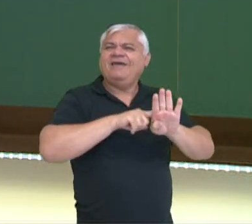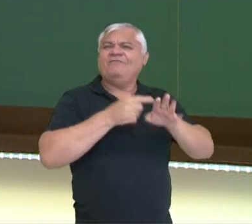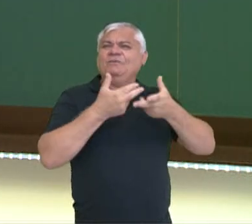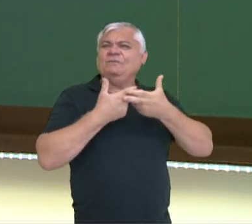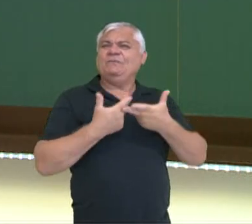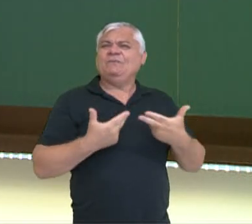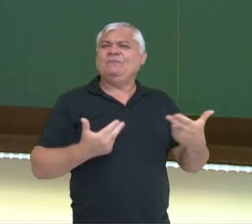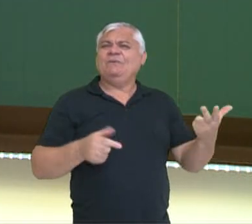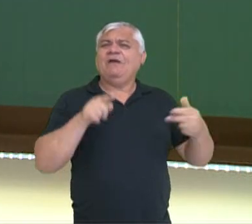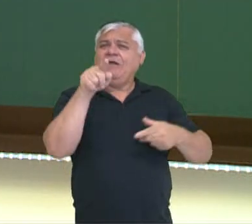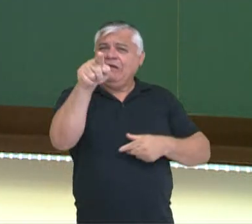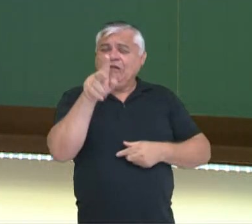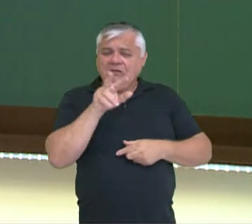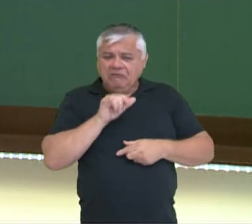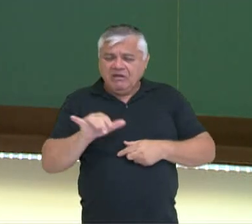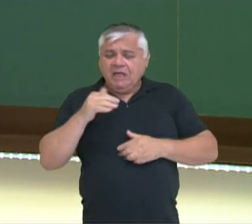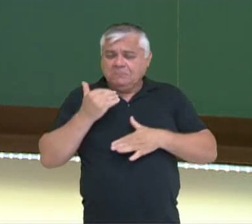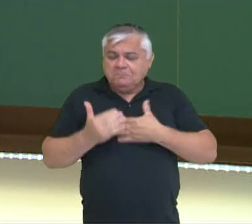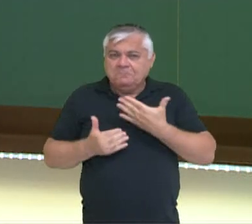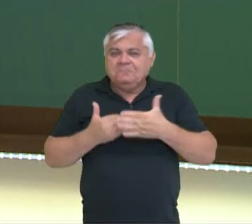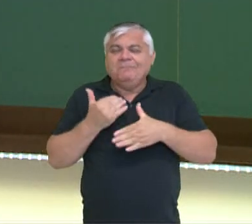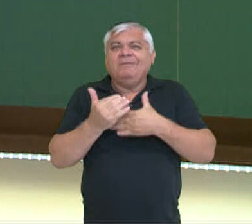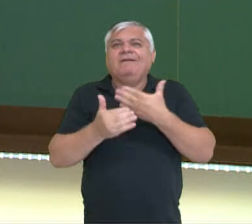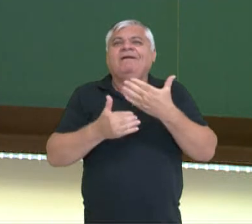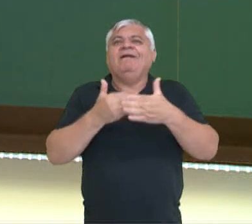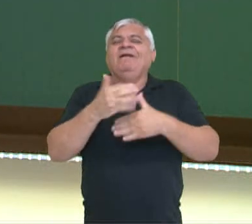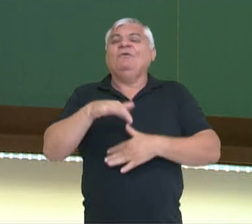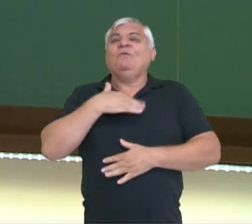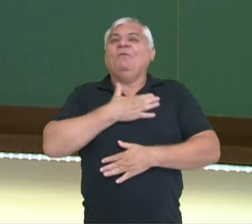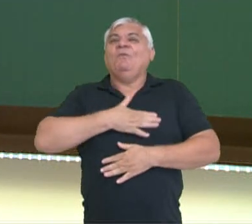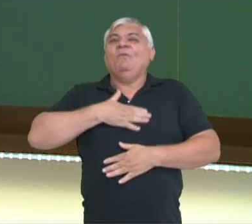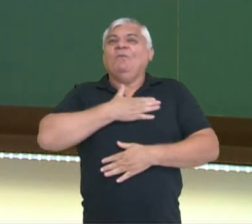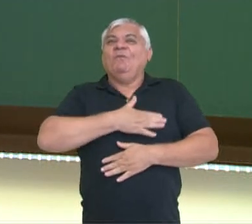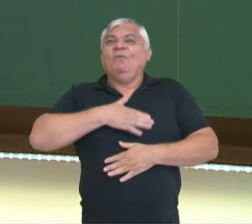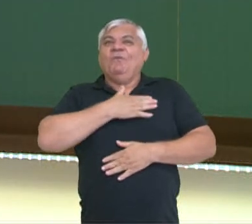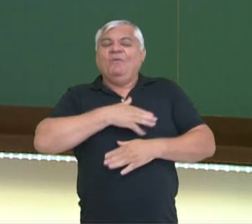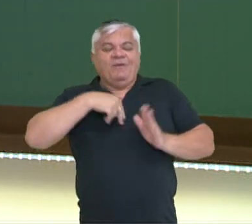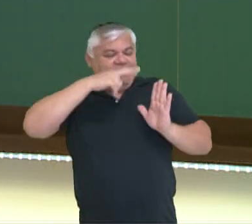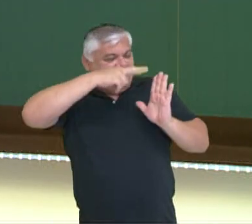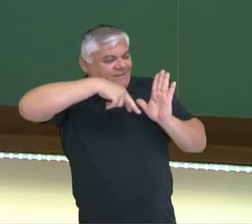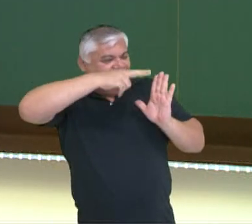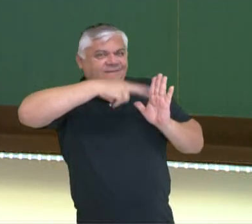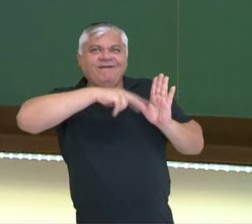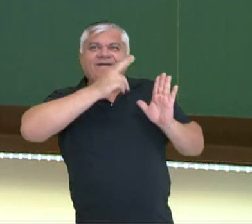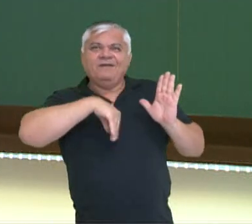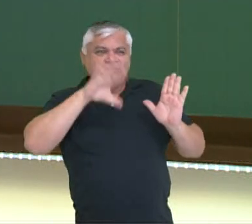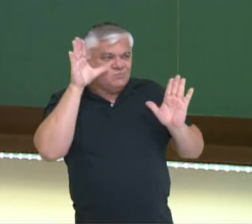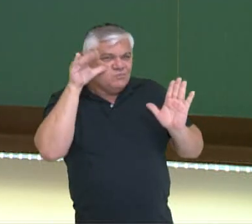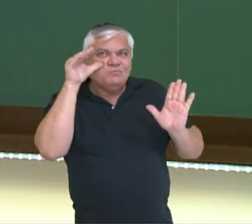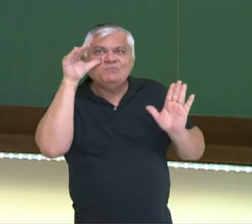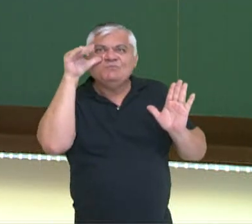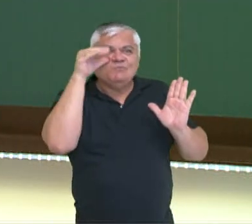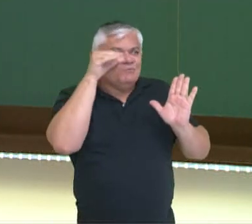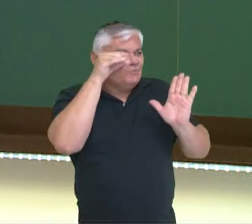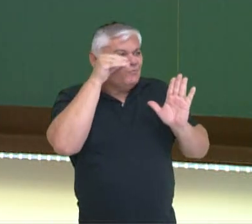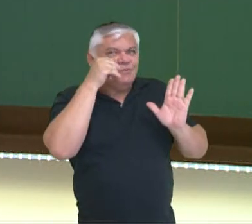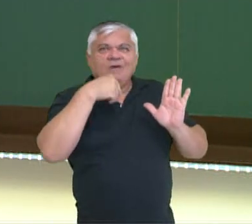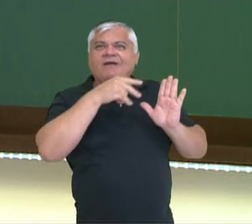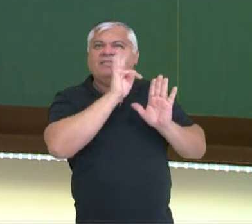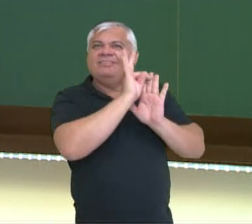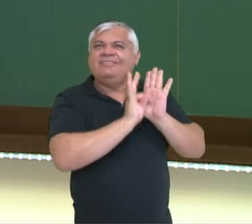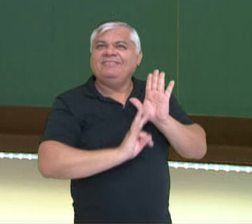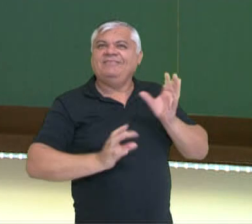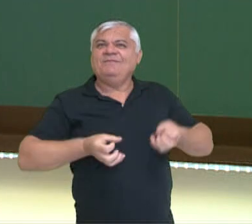assim você vai desenvolvendo esse olhar curioso sobre esse tipo de leitura, você